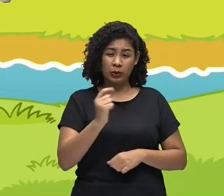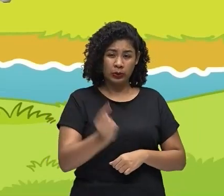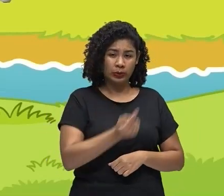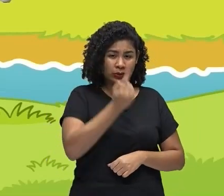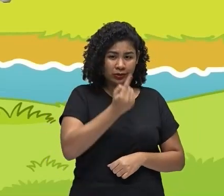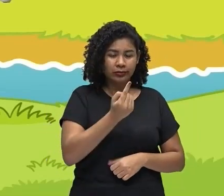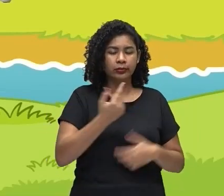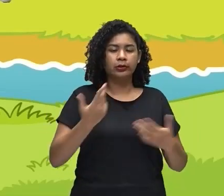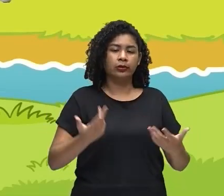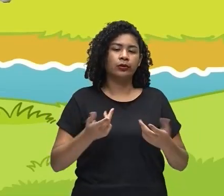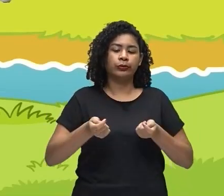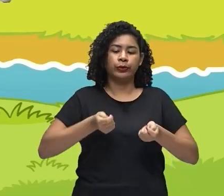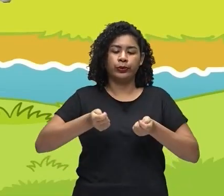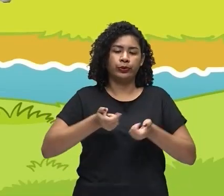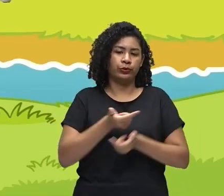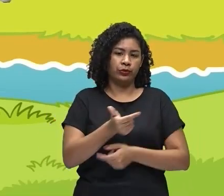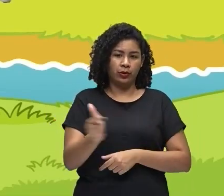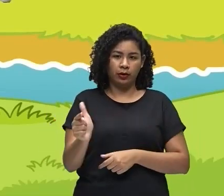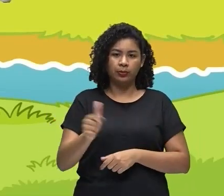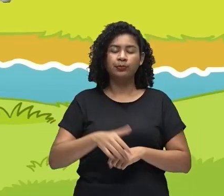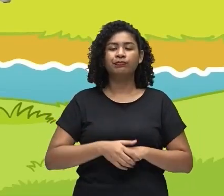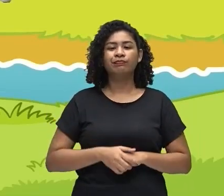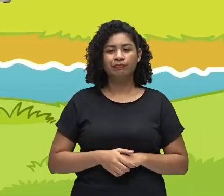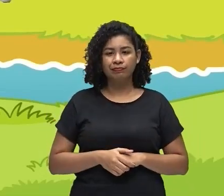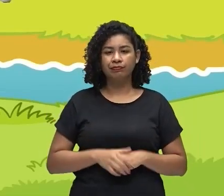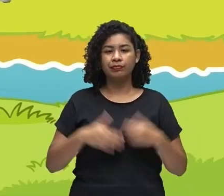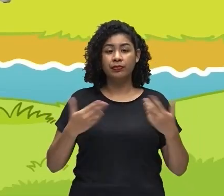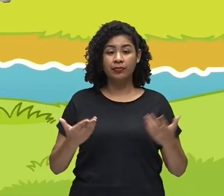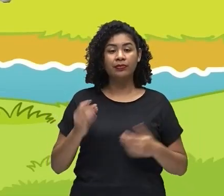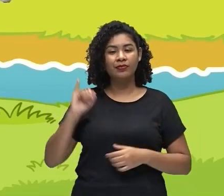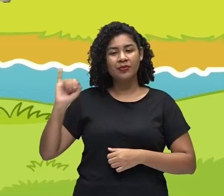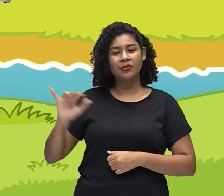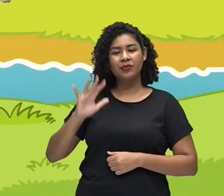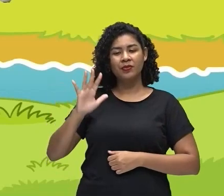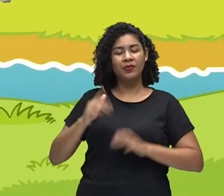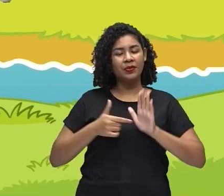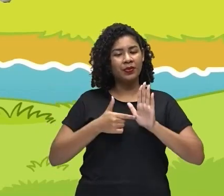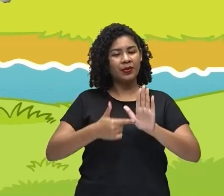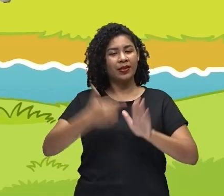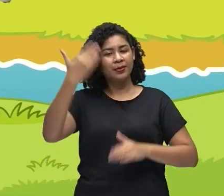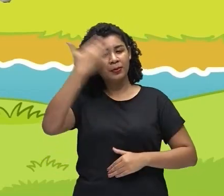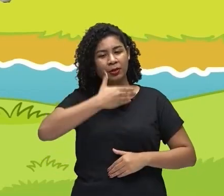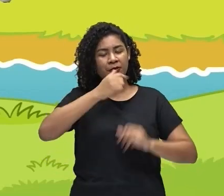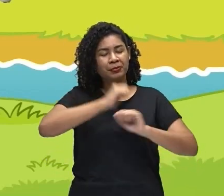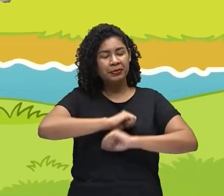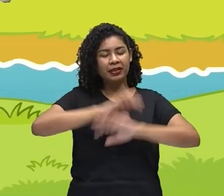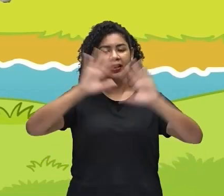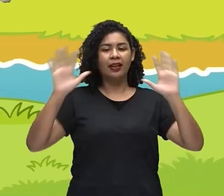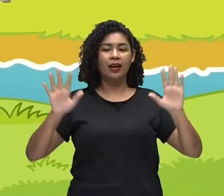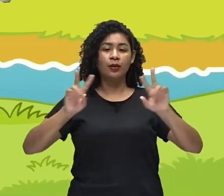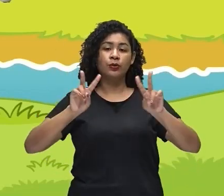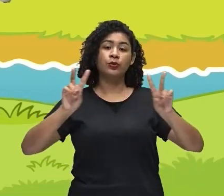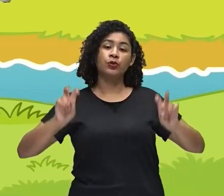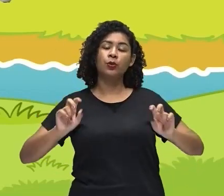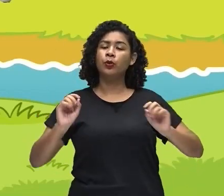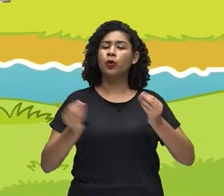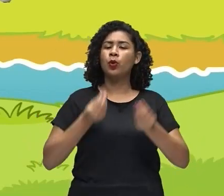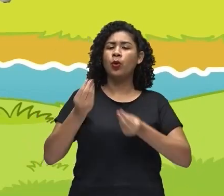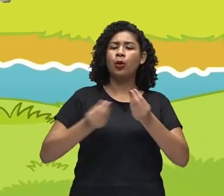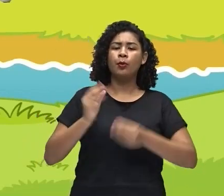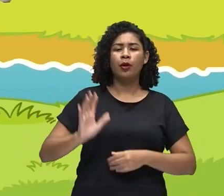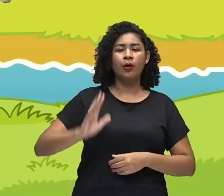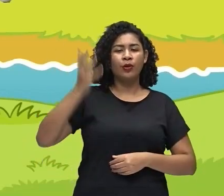causou ali um desequilíbrio ambiental. Ok? Então nessa imagem a gente pôde visualizar bacana aí um pouco mais dessa dinâmica aí das